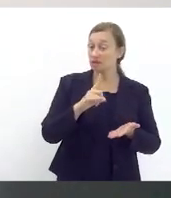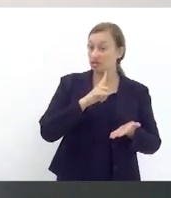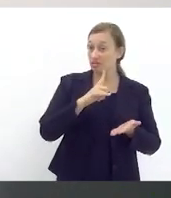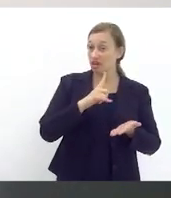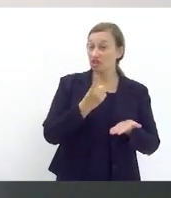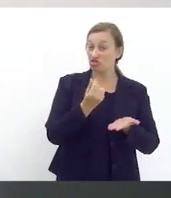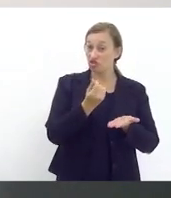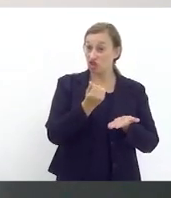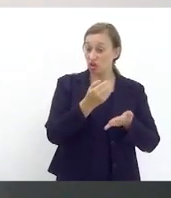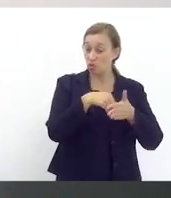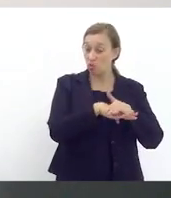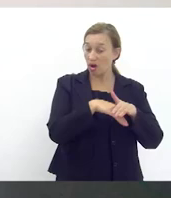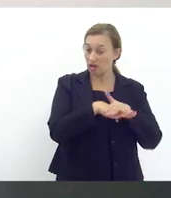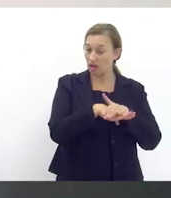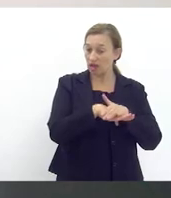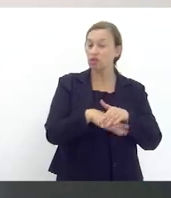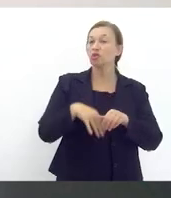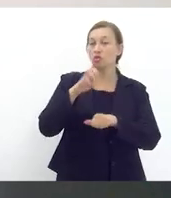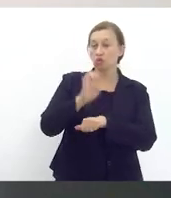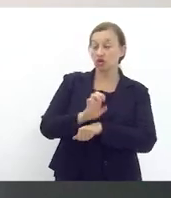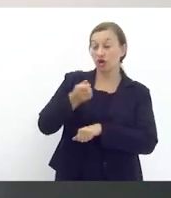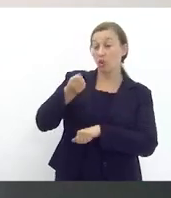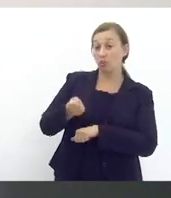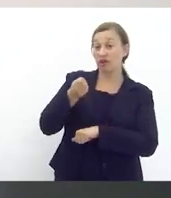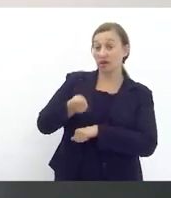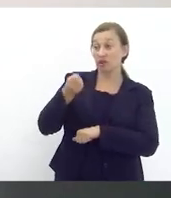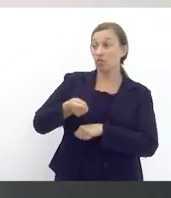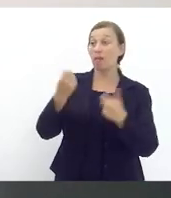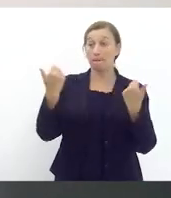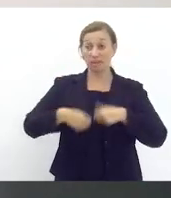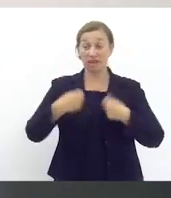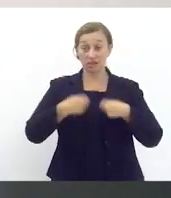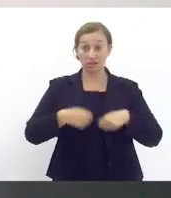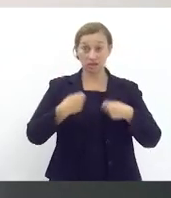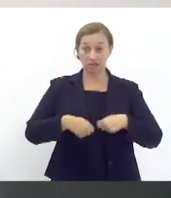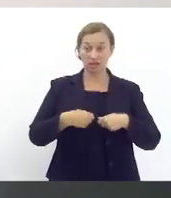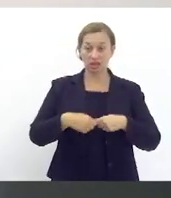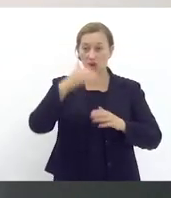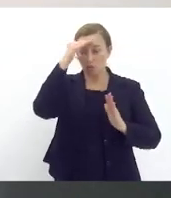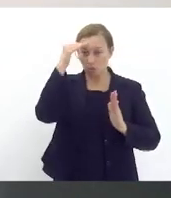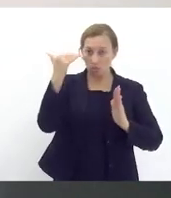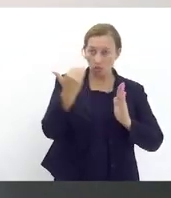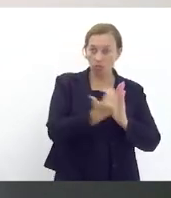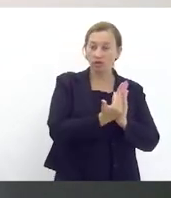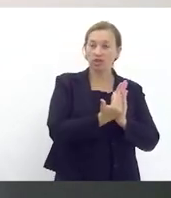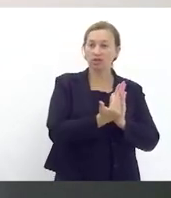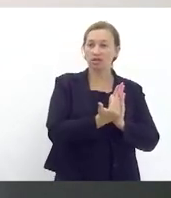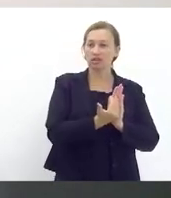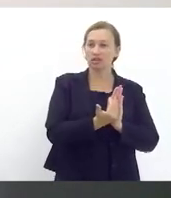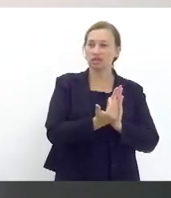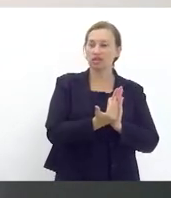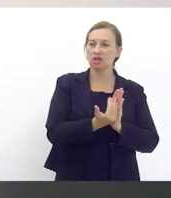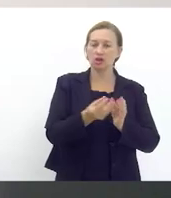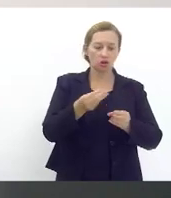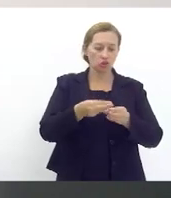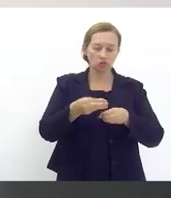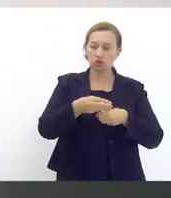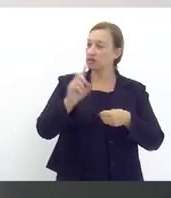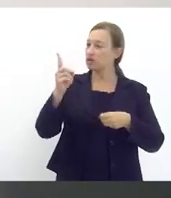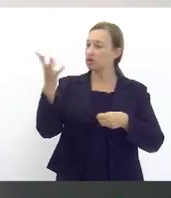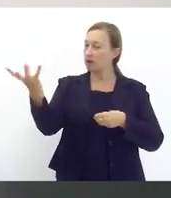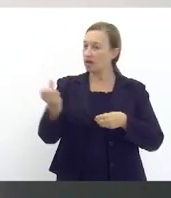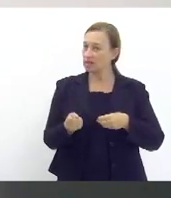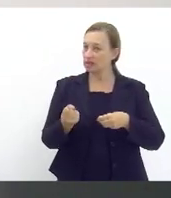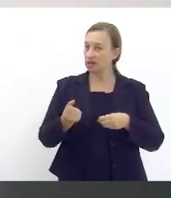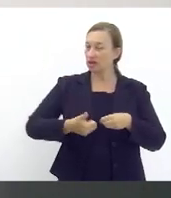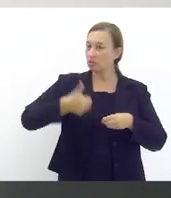estado Obrigatoriamente precisa atender com prioridade aqueles municípios que não aderiram na primeira